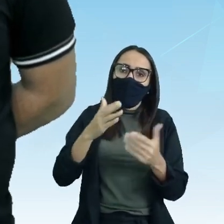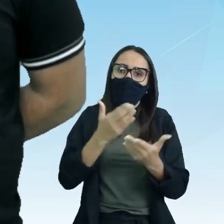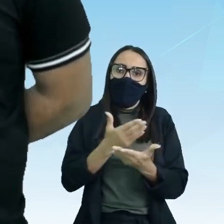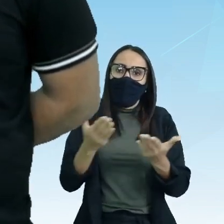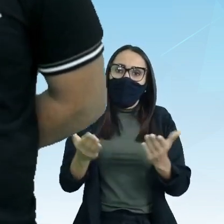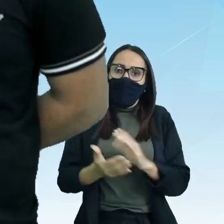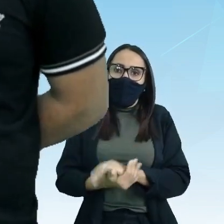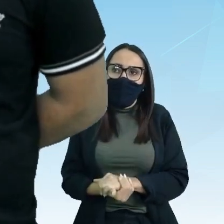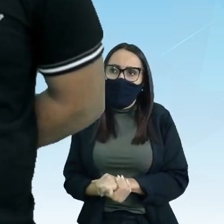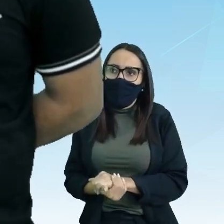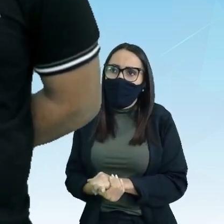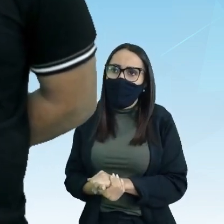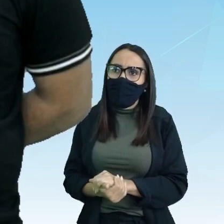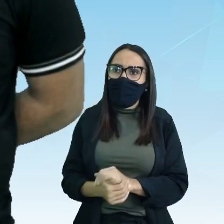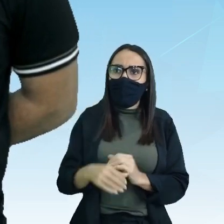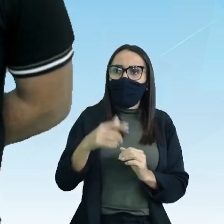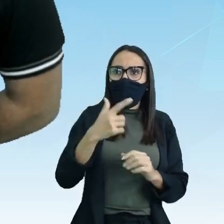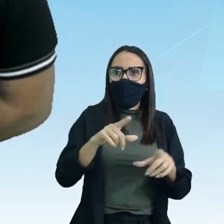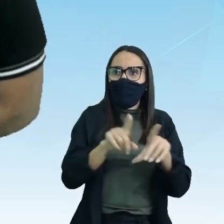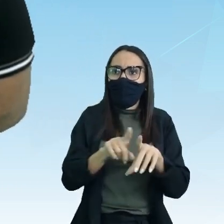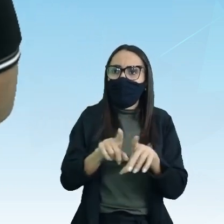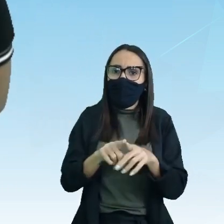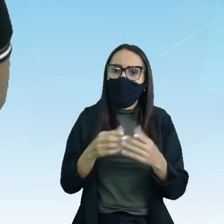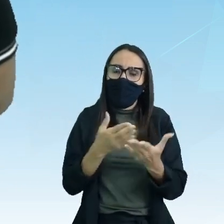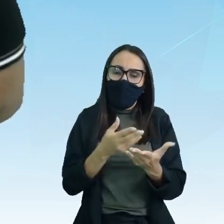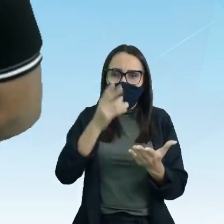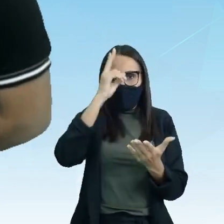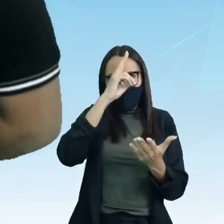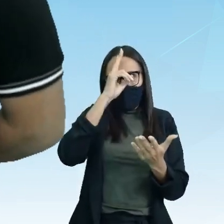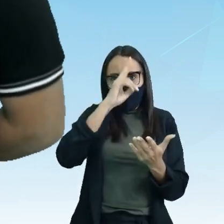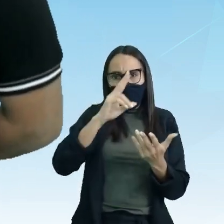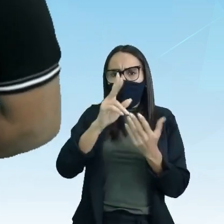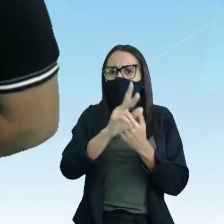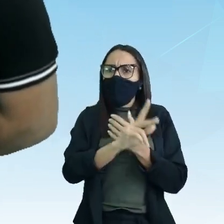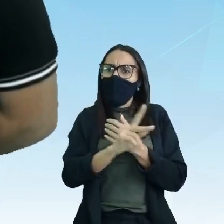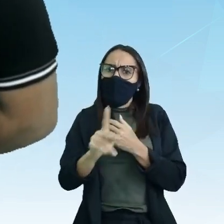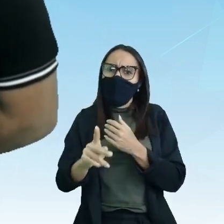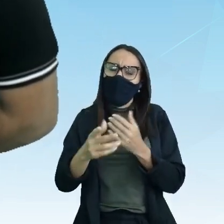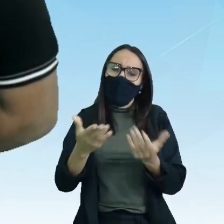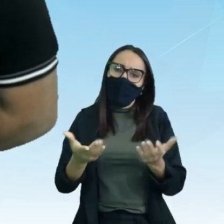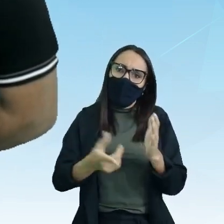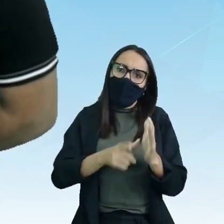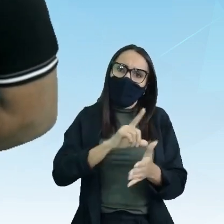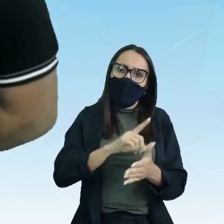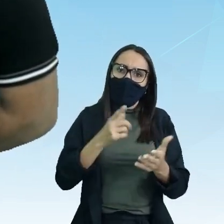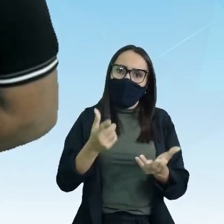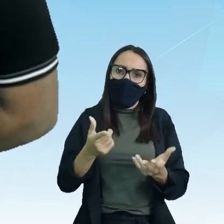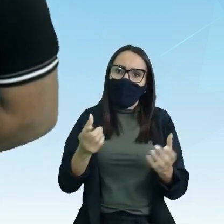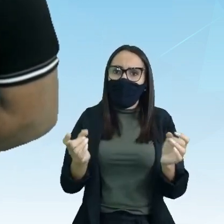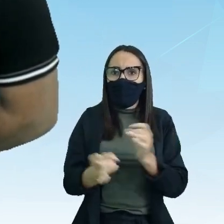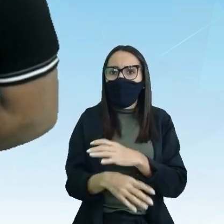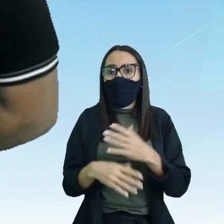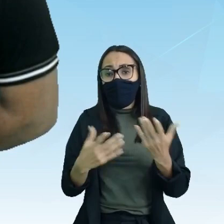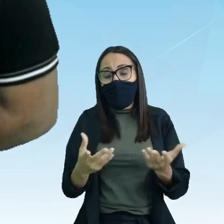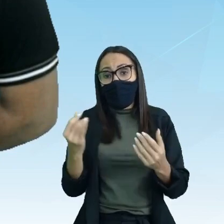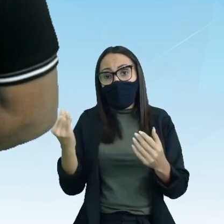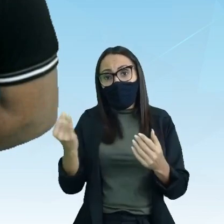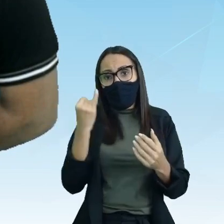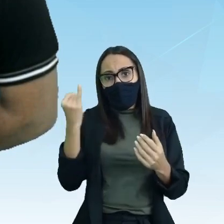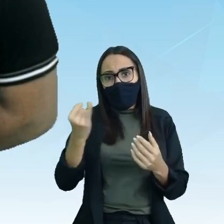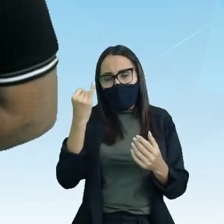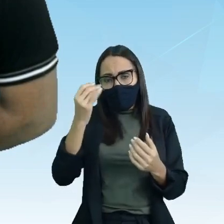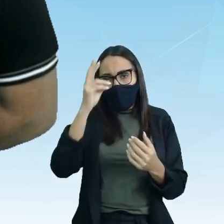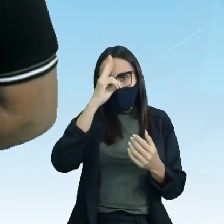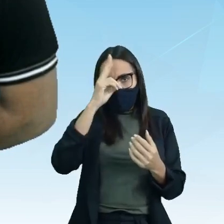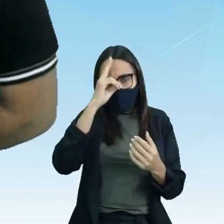o mercado, sobre outros prédios e o peso histórico dele. Professor, antes da gente terminar, é só importante lembrar que